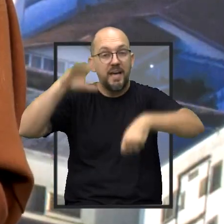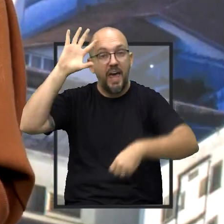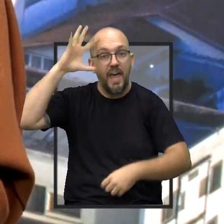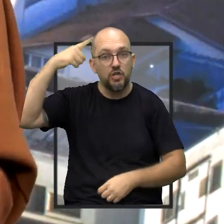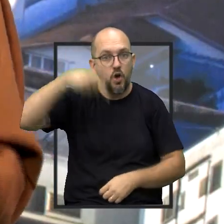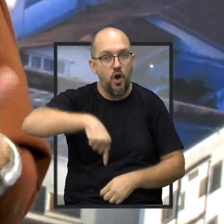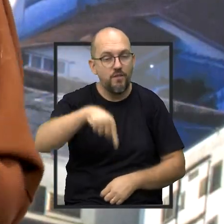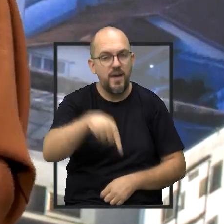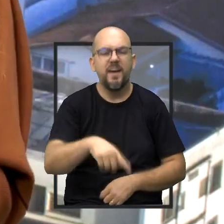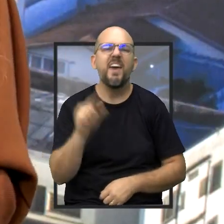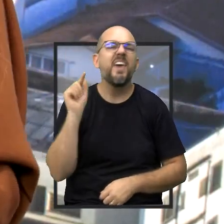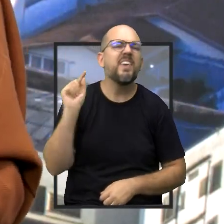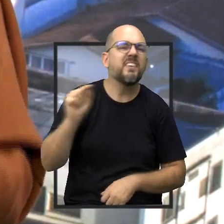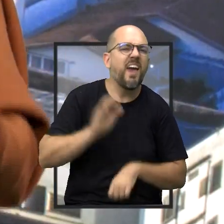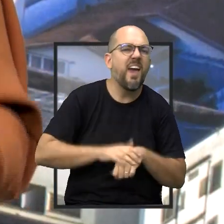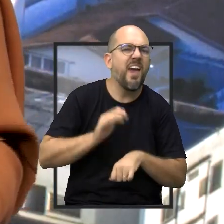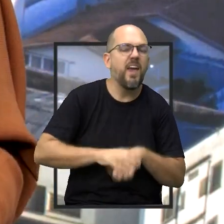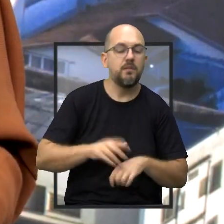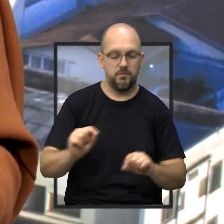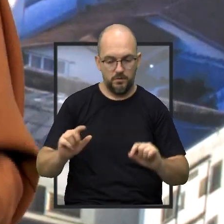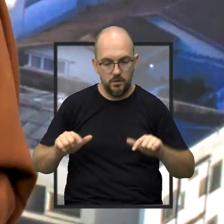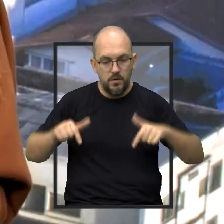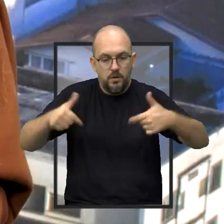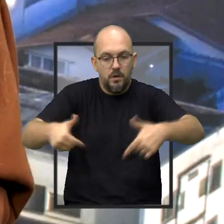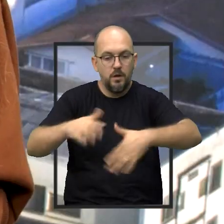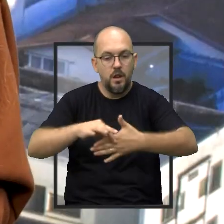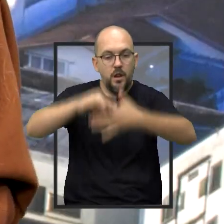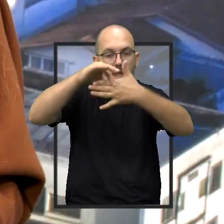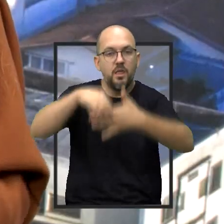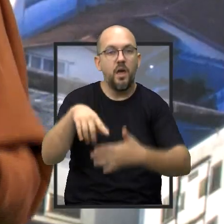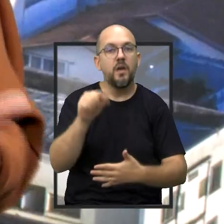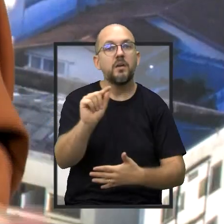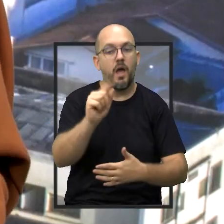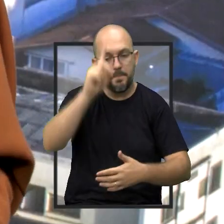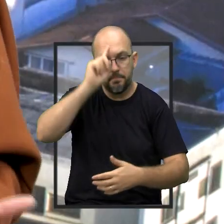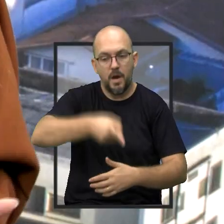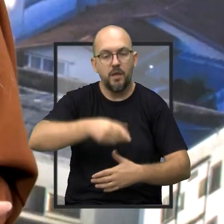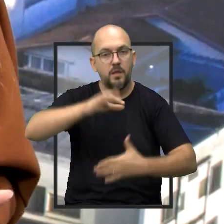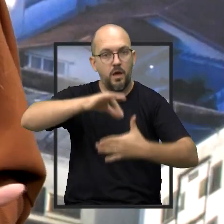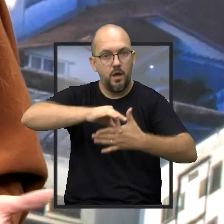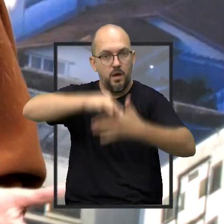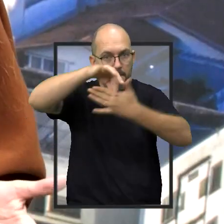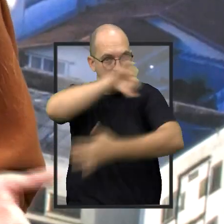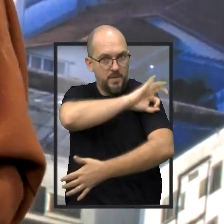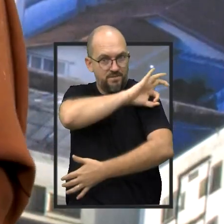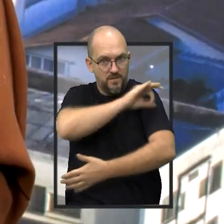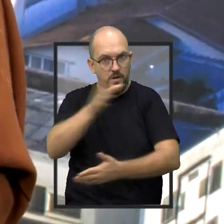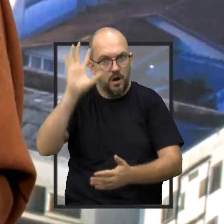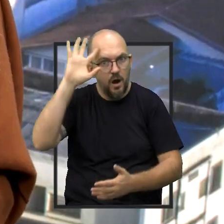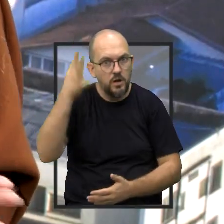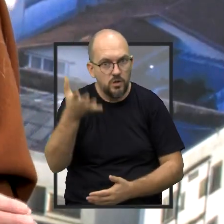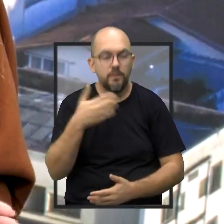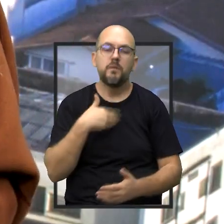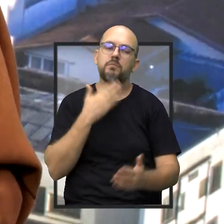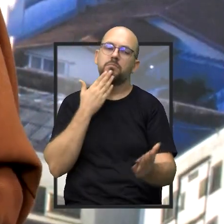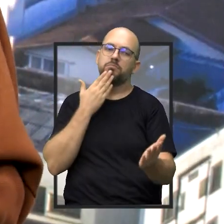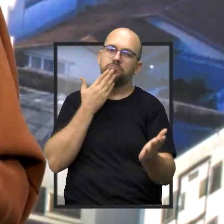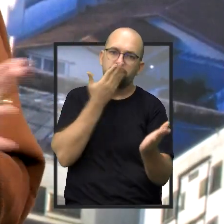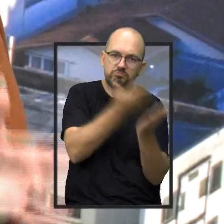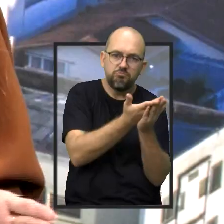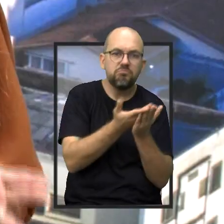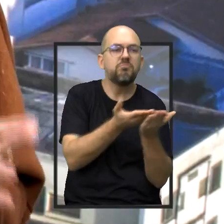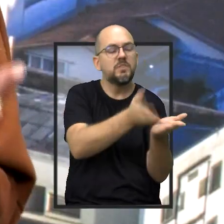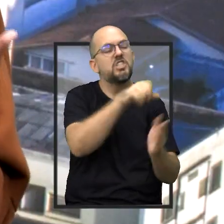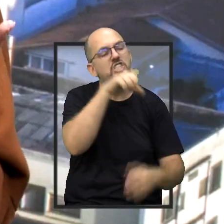resolver esse problema. Quem vai resolver? Quem está à frente, né? Quem está no comando do município. Então, o nosso requerimento é justamente